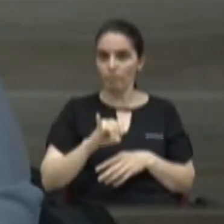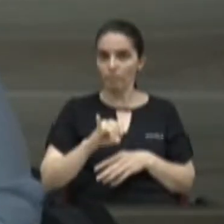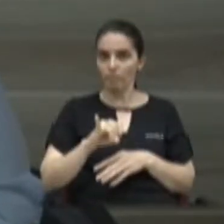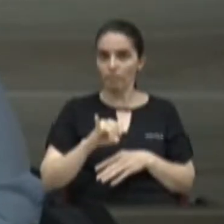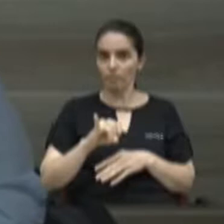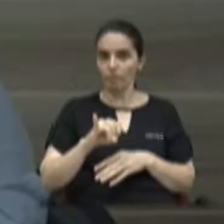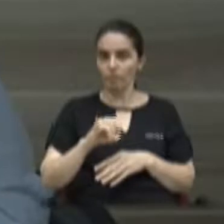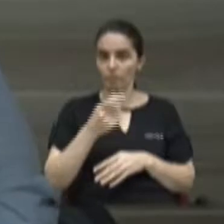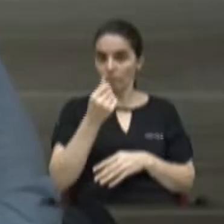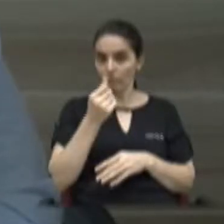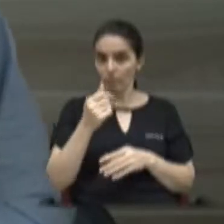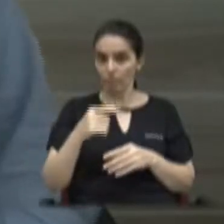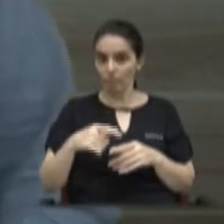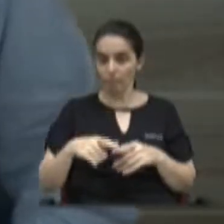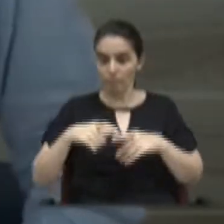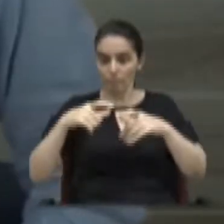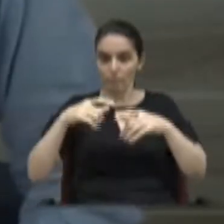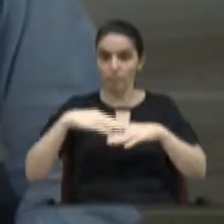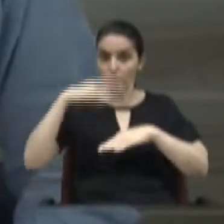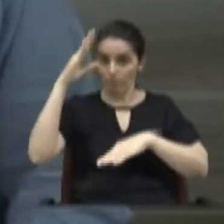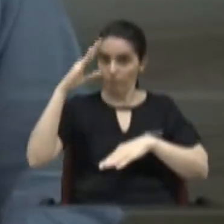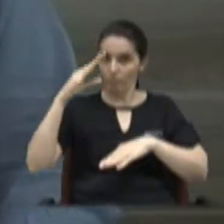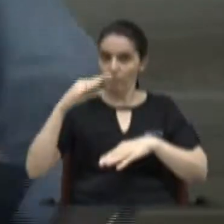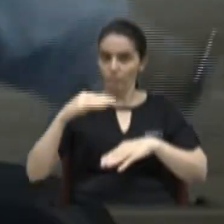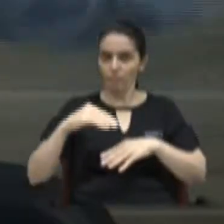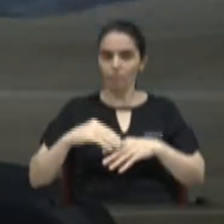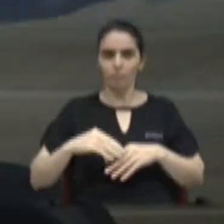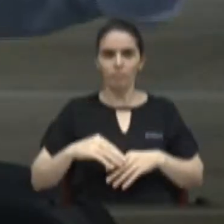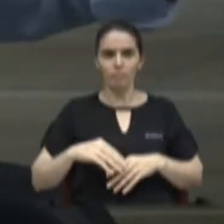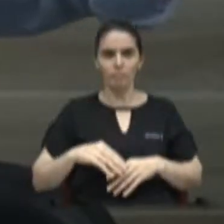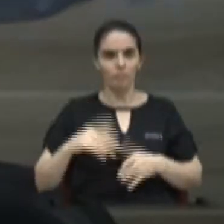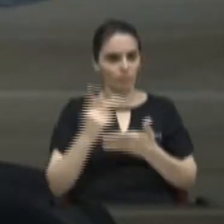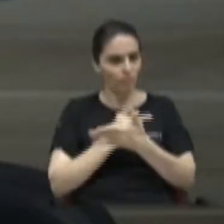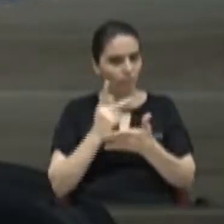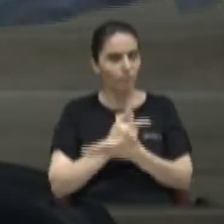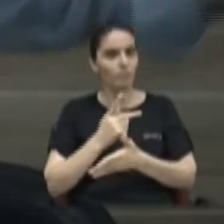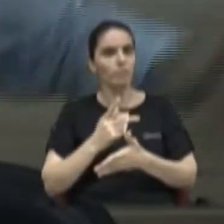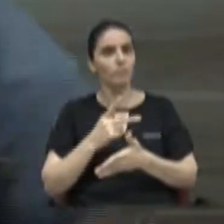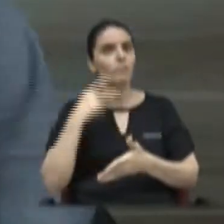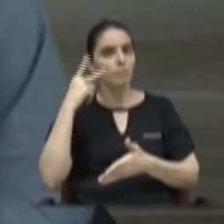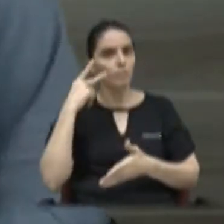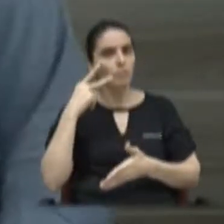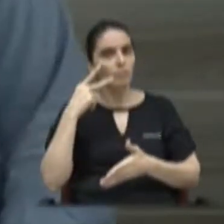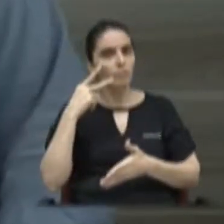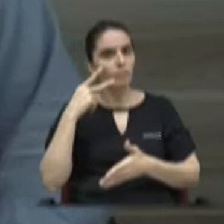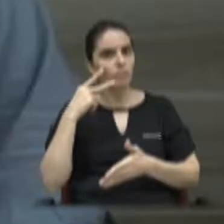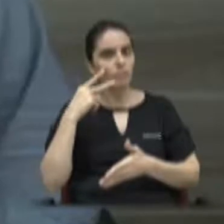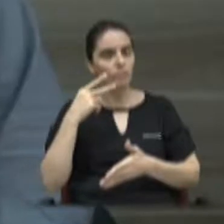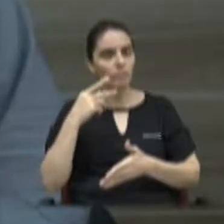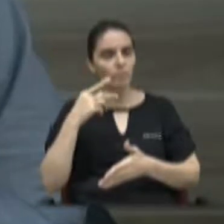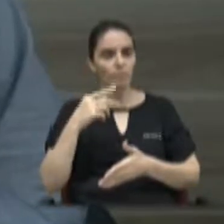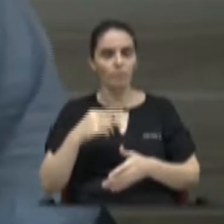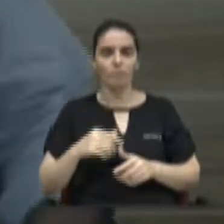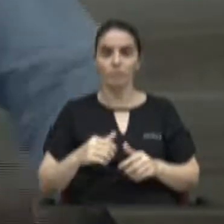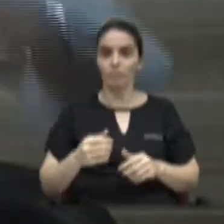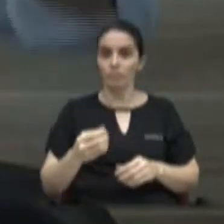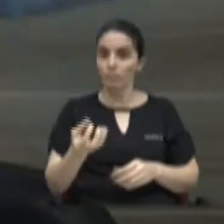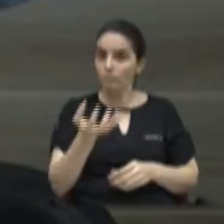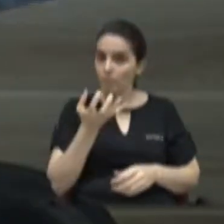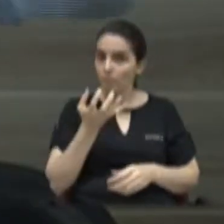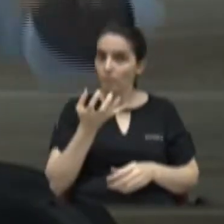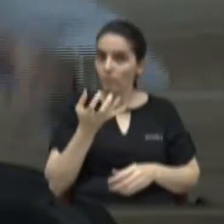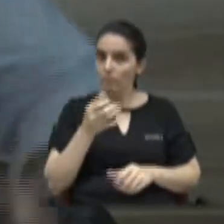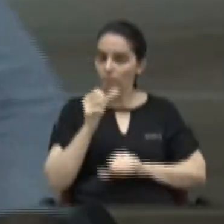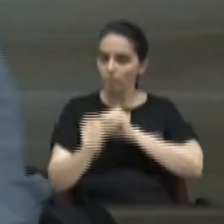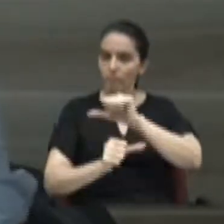em cima da cidade de Limeira, nós vamos fazer o possível e o impossível para tentar mudar. Já vamos começar a